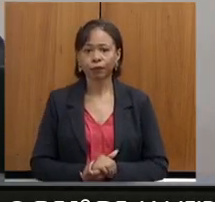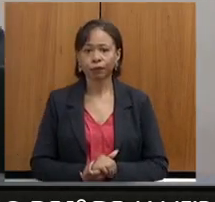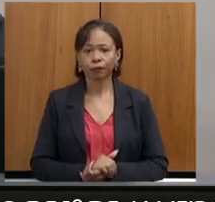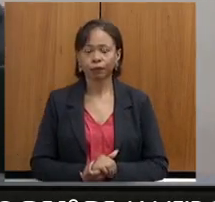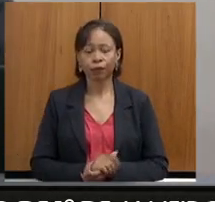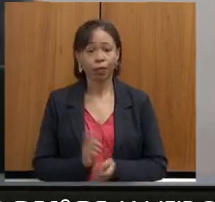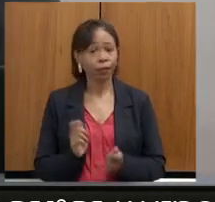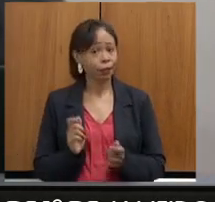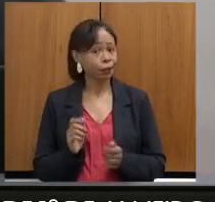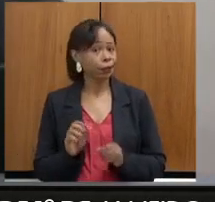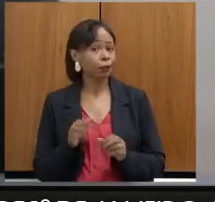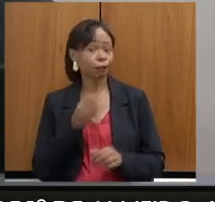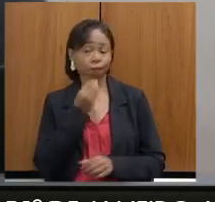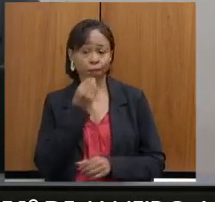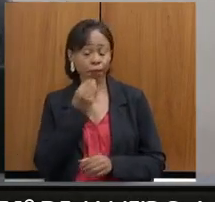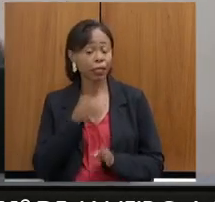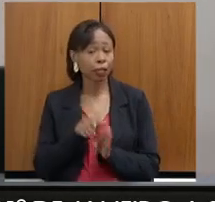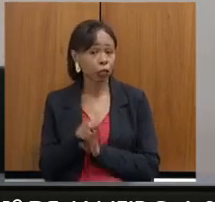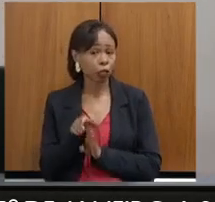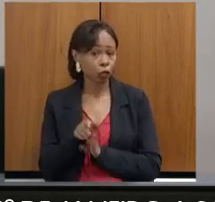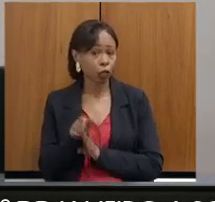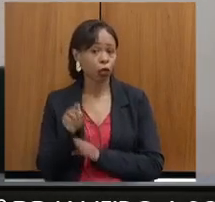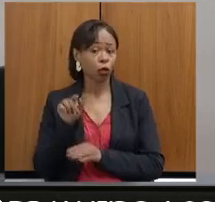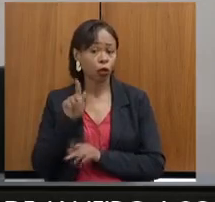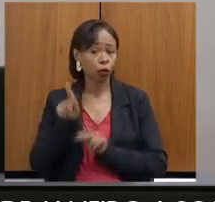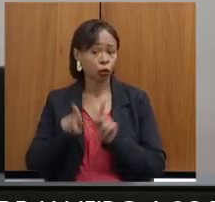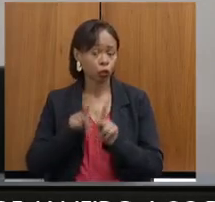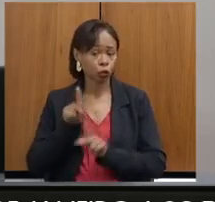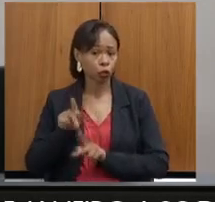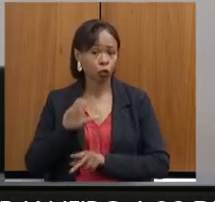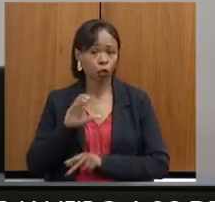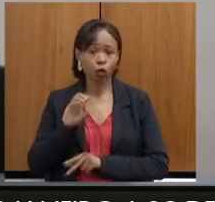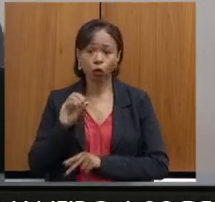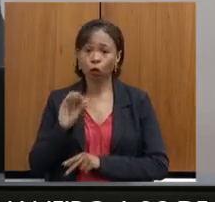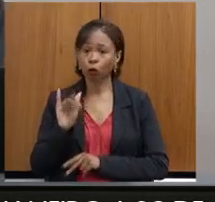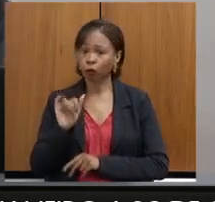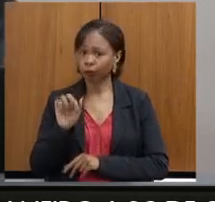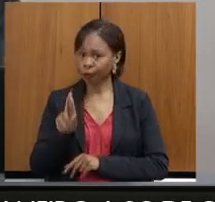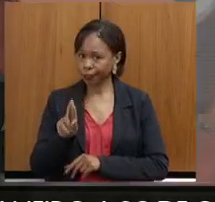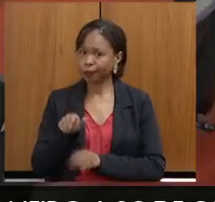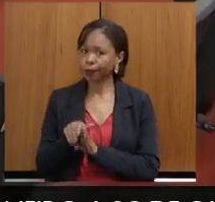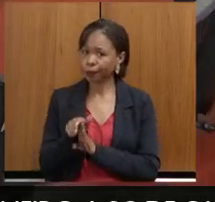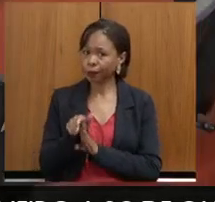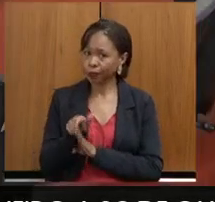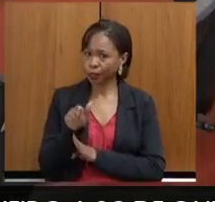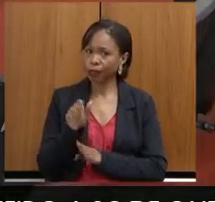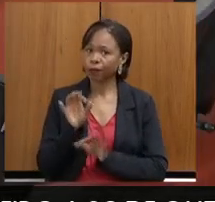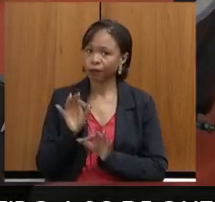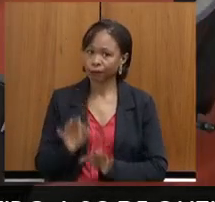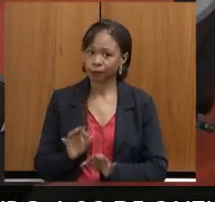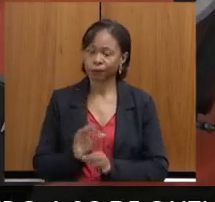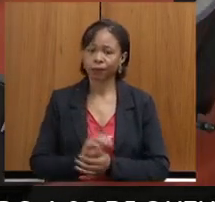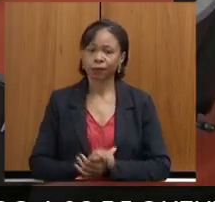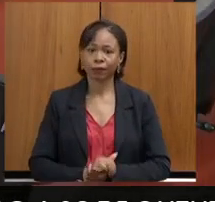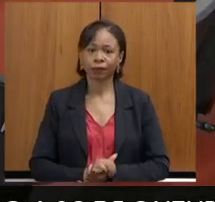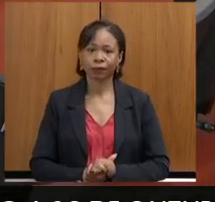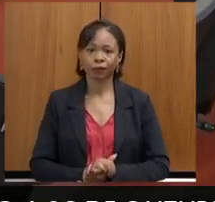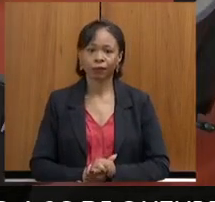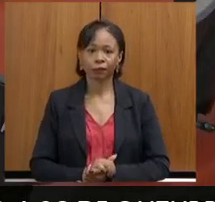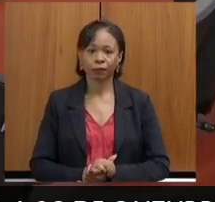aconselhado os membros da cofervil Deputado João Leite é das bons conselhos a